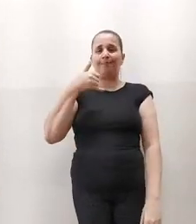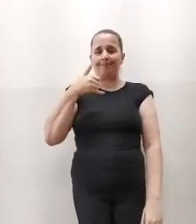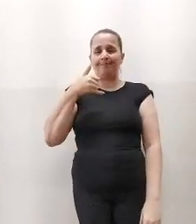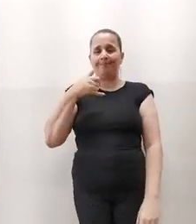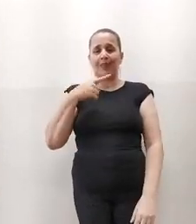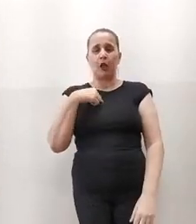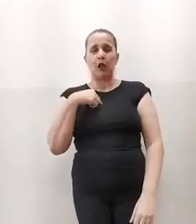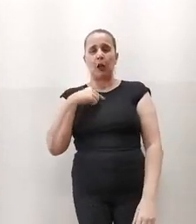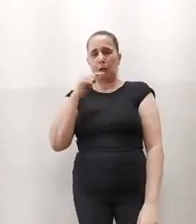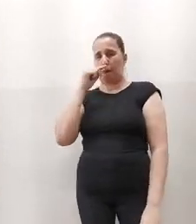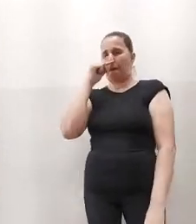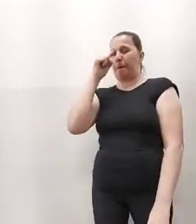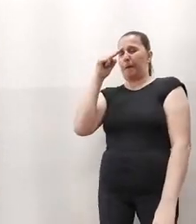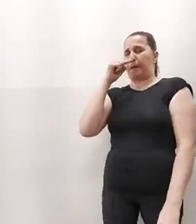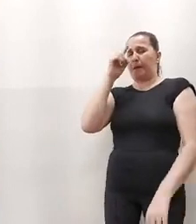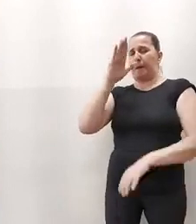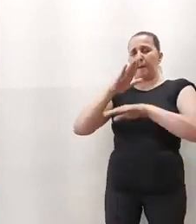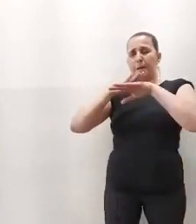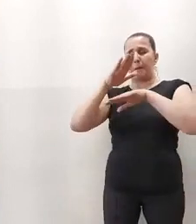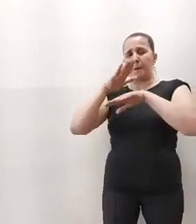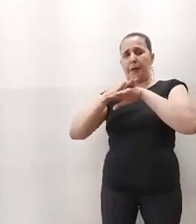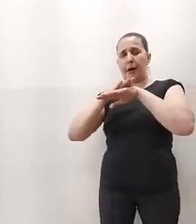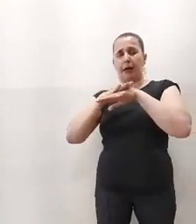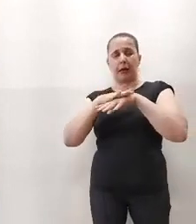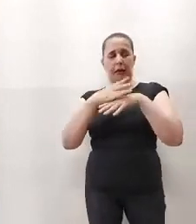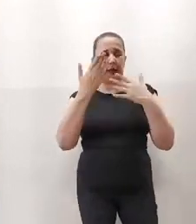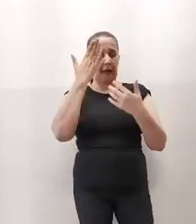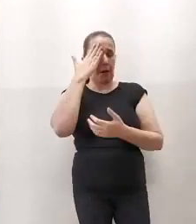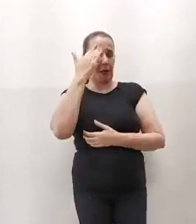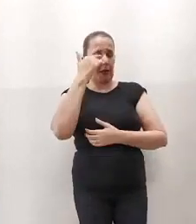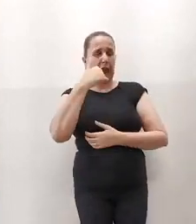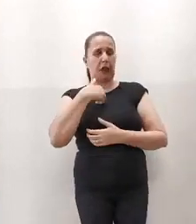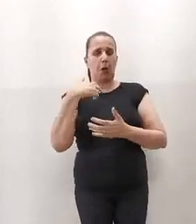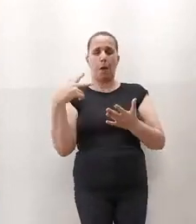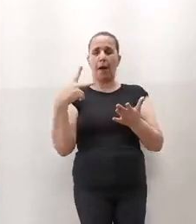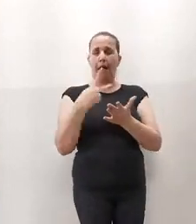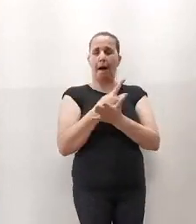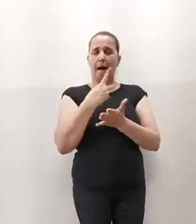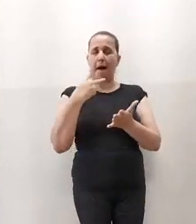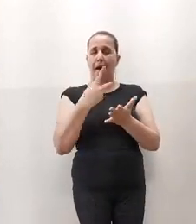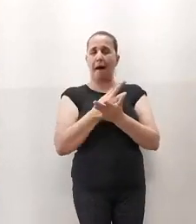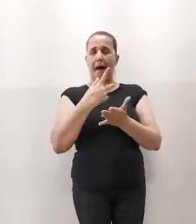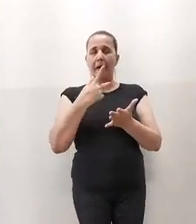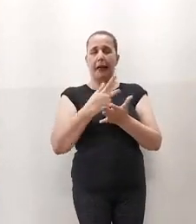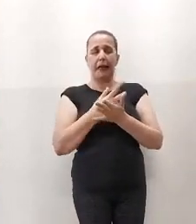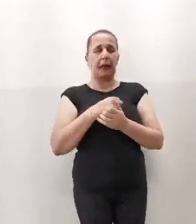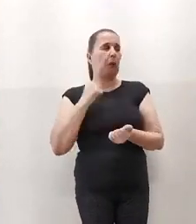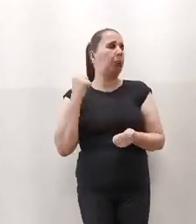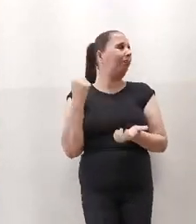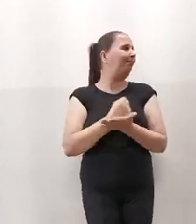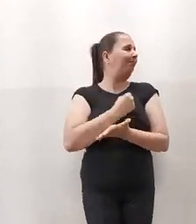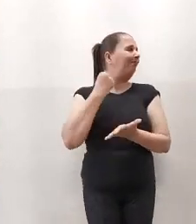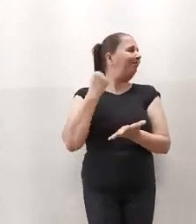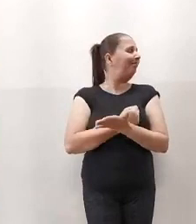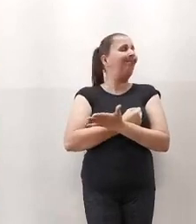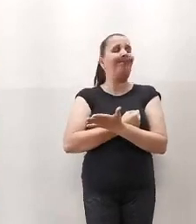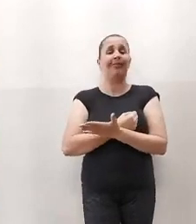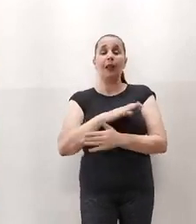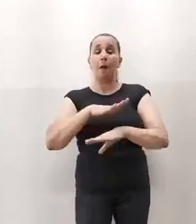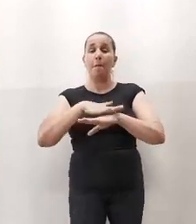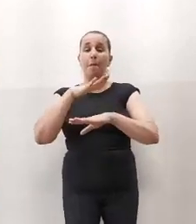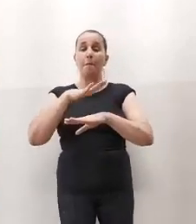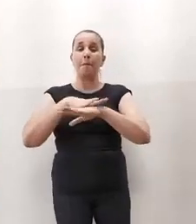mais soberbos, mais convictos do erro, cada vez mais e mais pirracentos, cada vez mais e